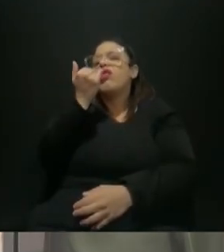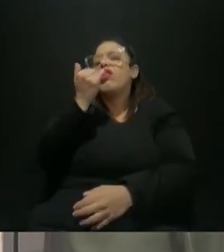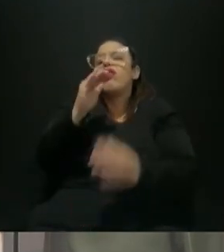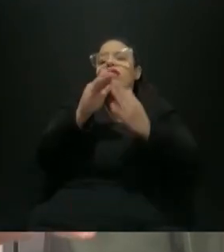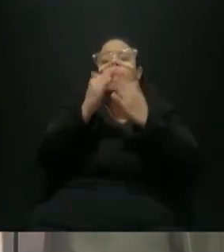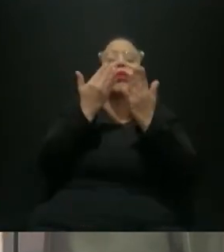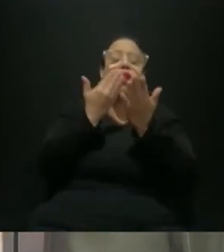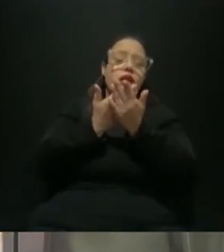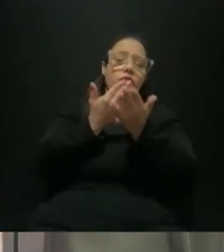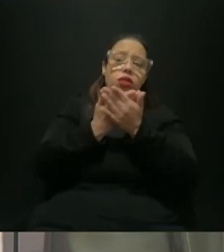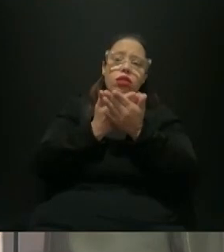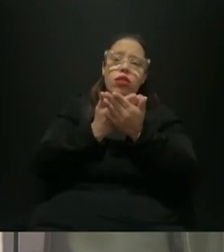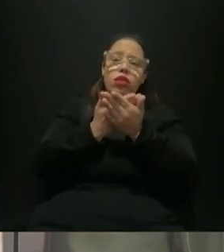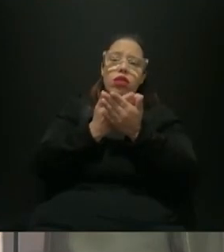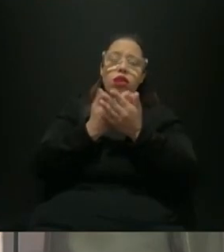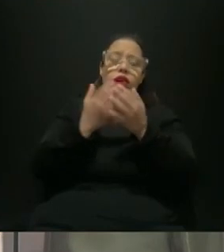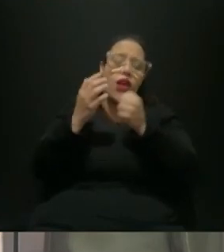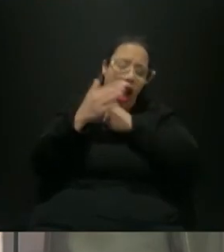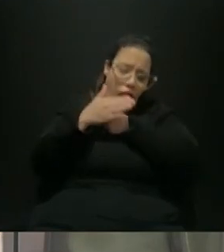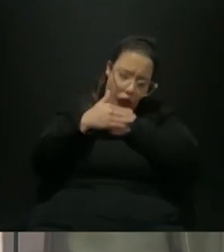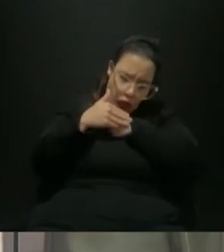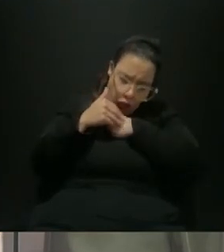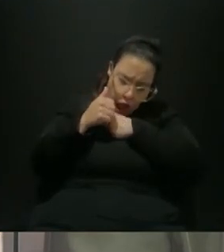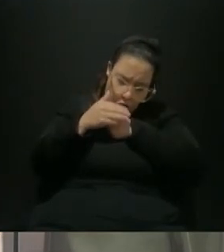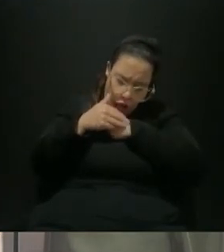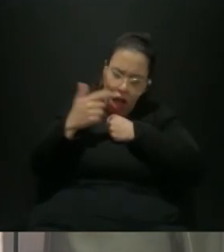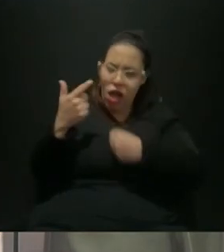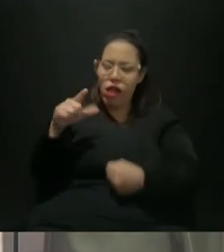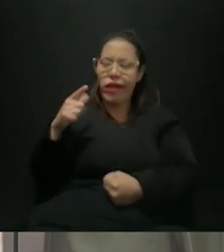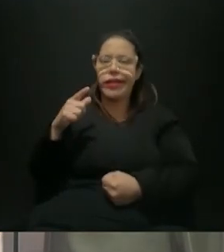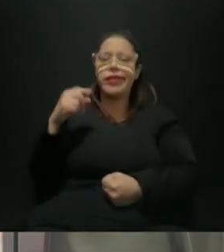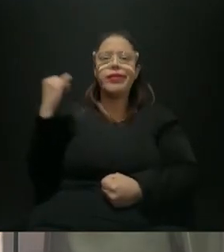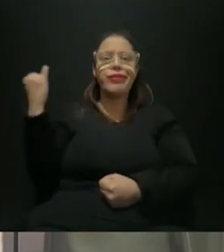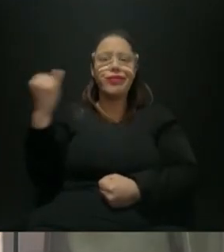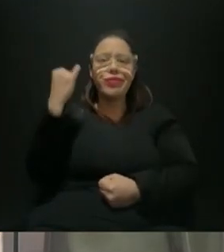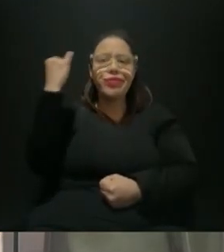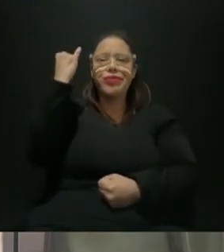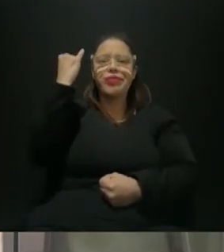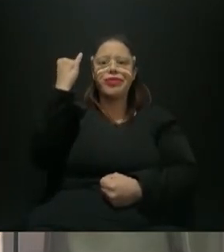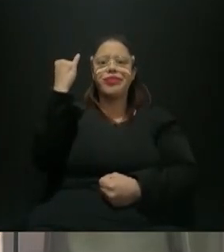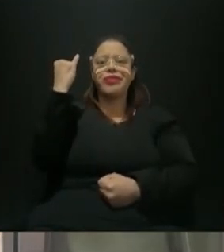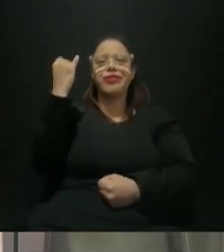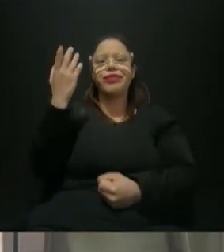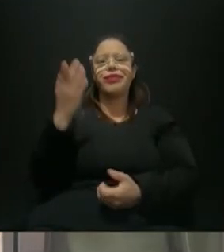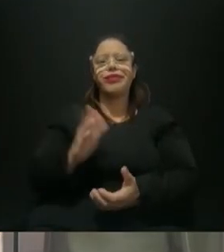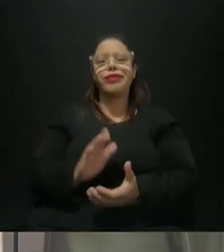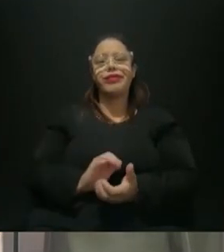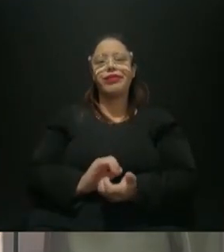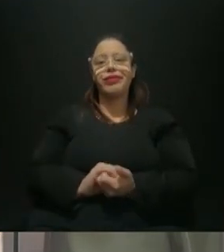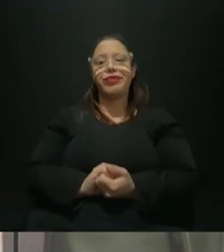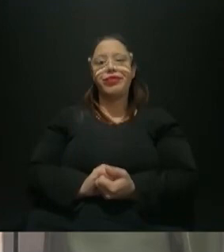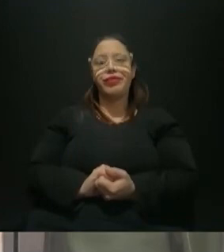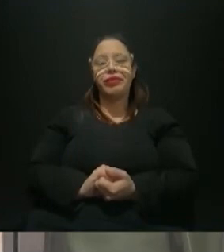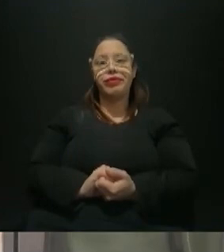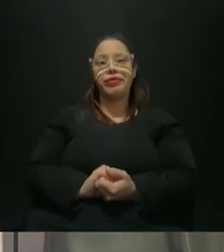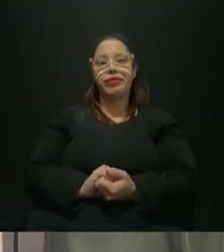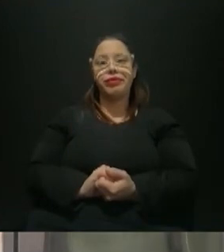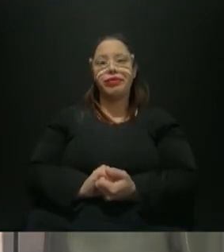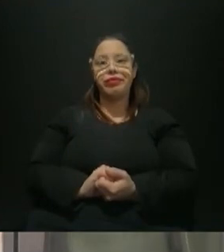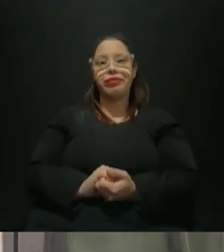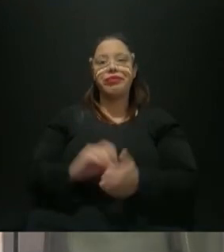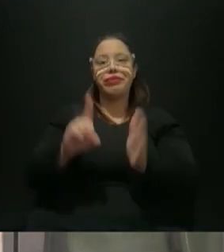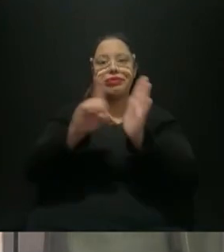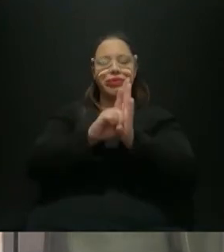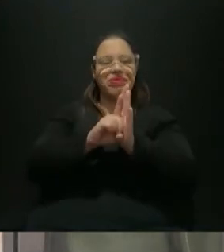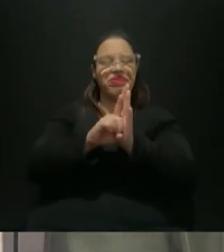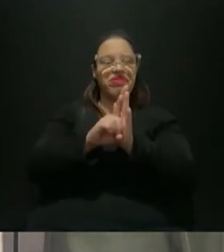ter afeto. Então é importante que a gente comece, quando a criança está tem o seu direito violado,